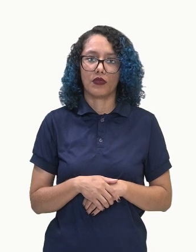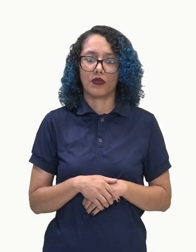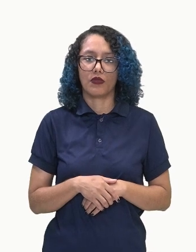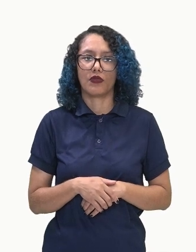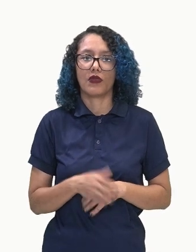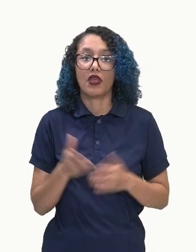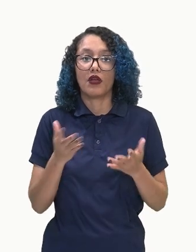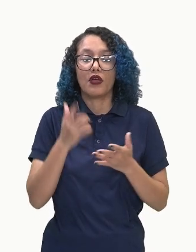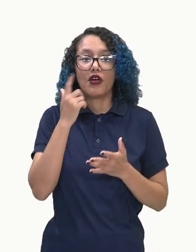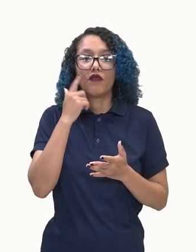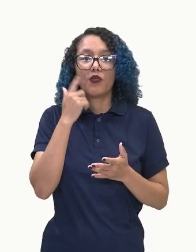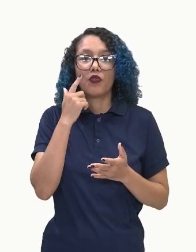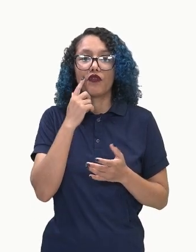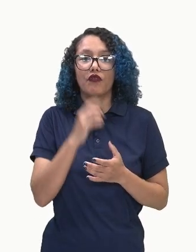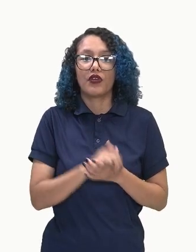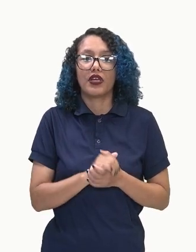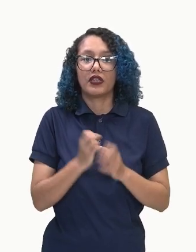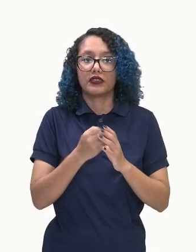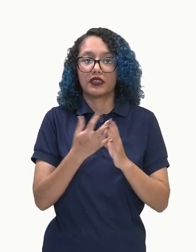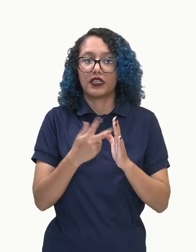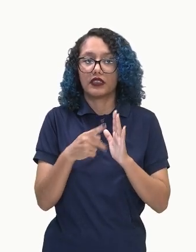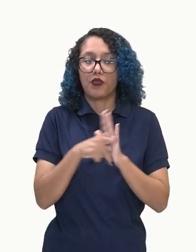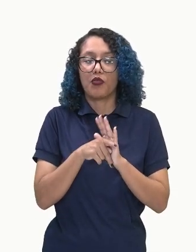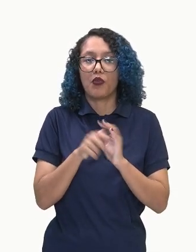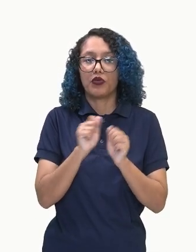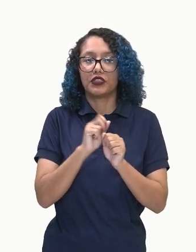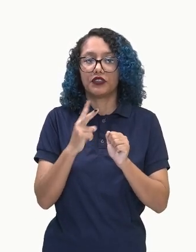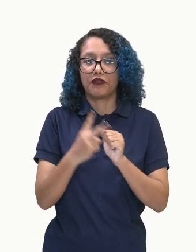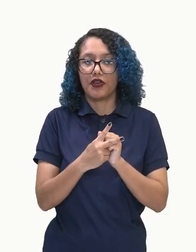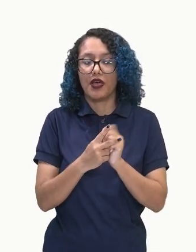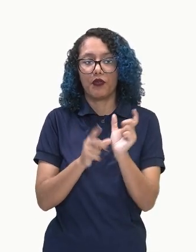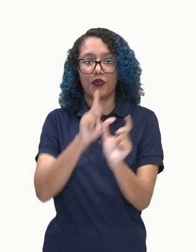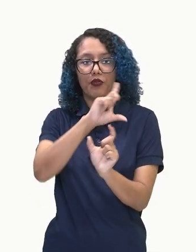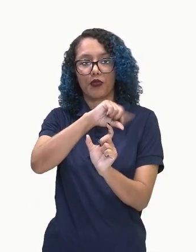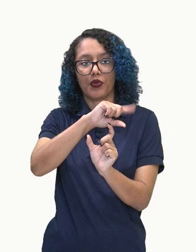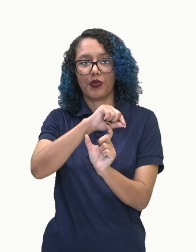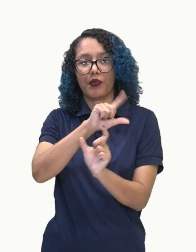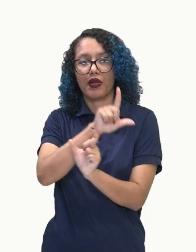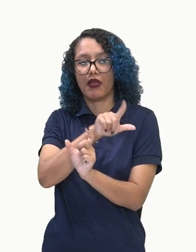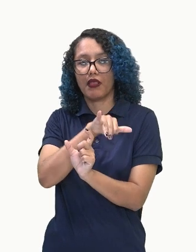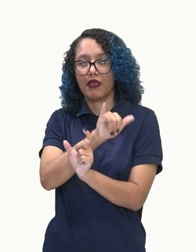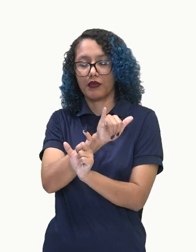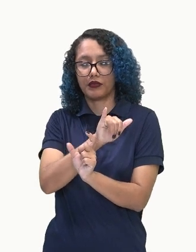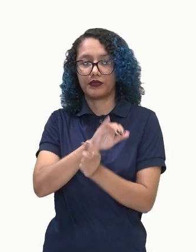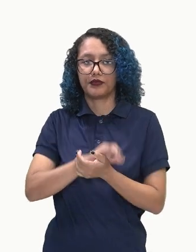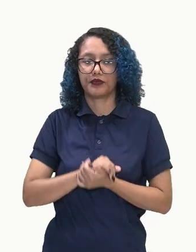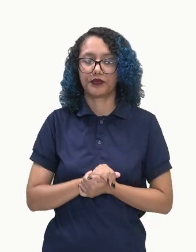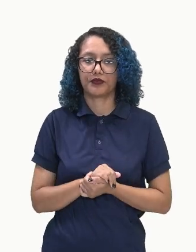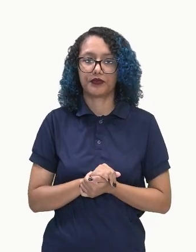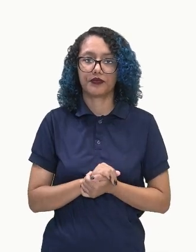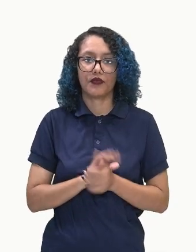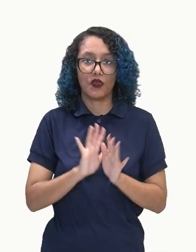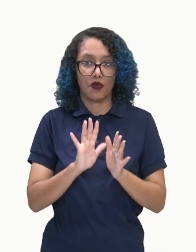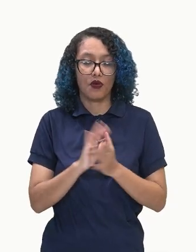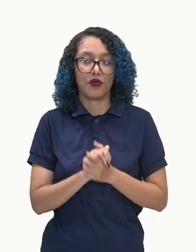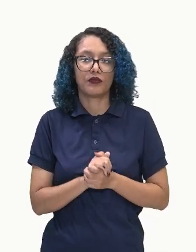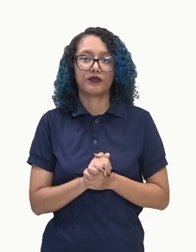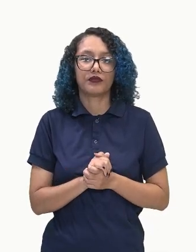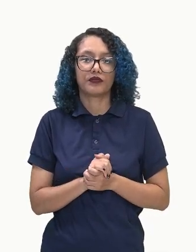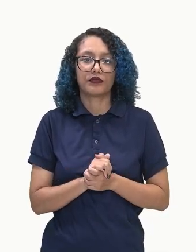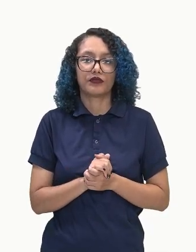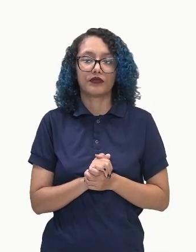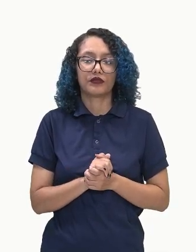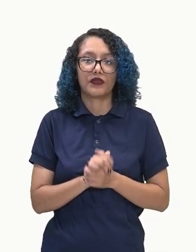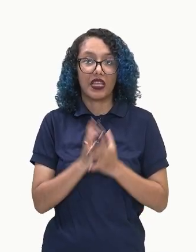sobre esses advérbios cuja terminação é em LY, tá? Eu só vou anotar aqui para vocês não